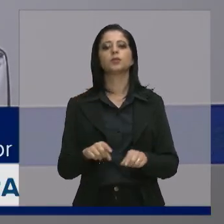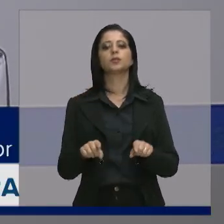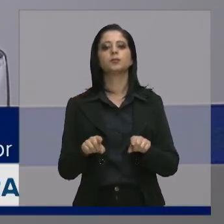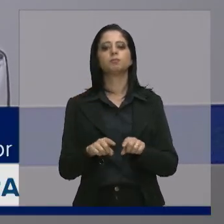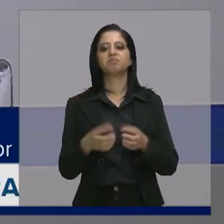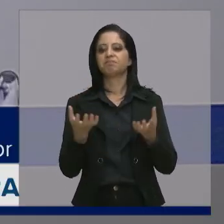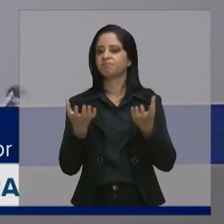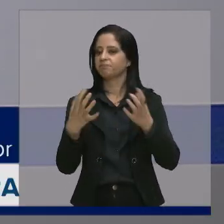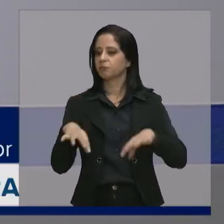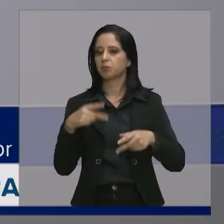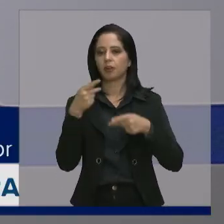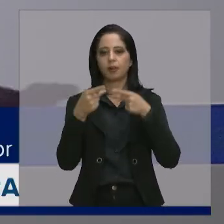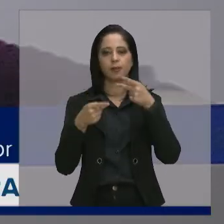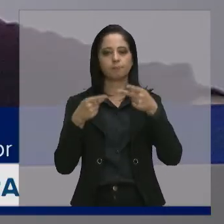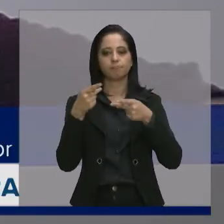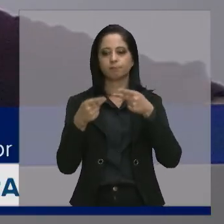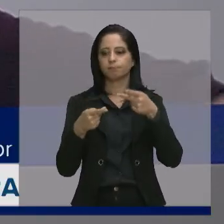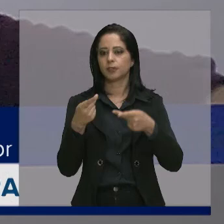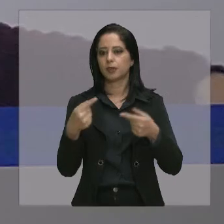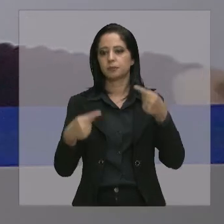da fala do grande expediente.